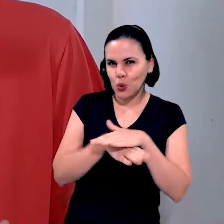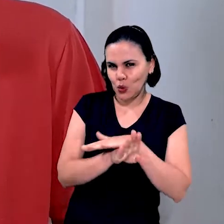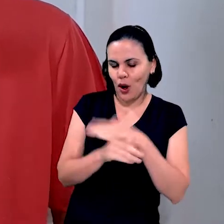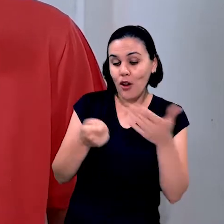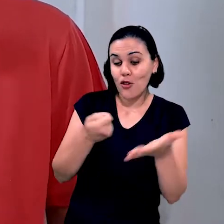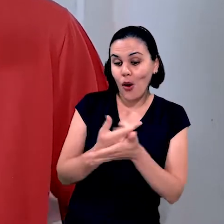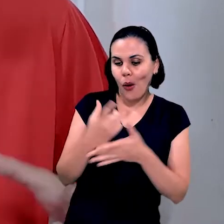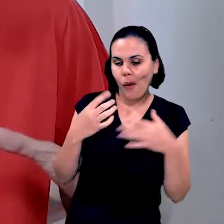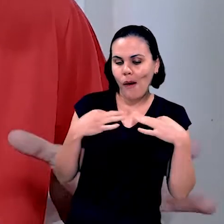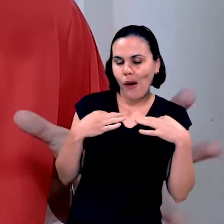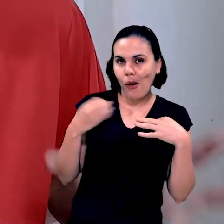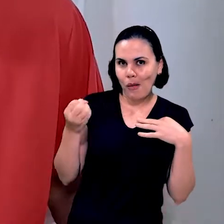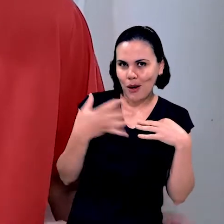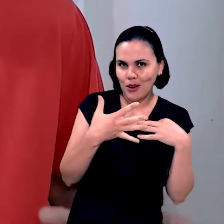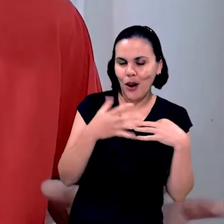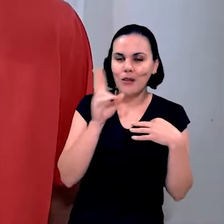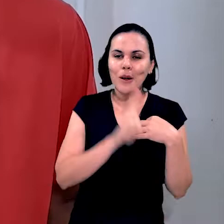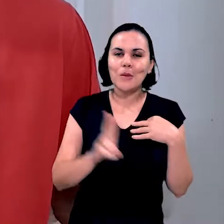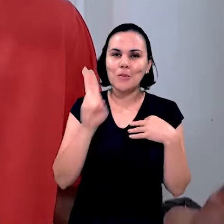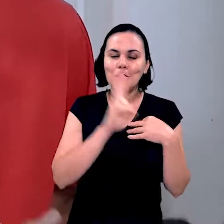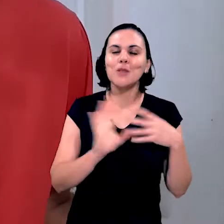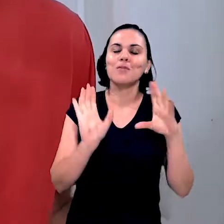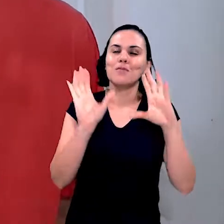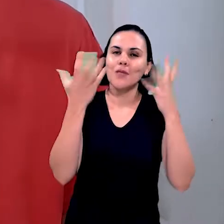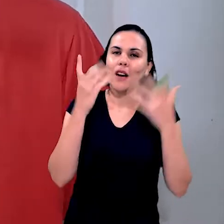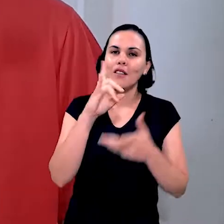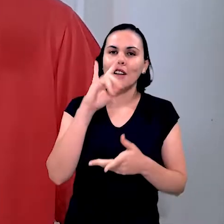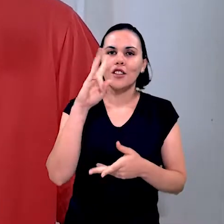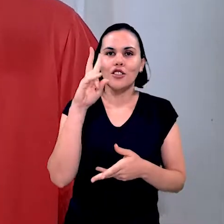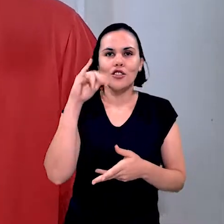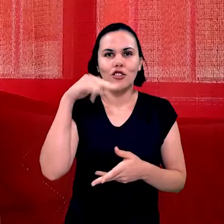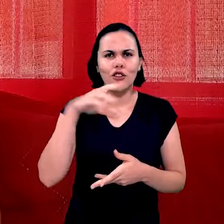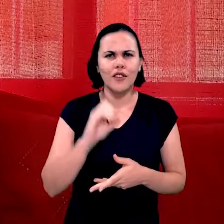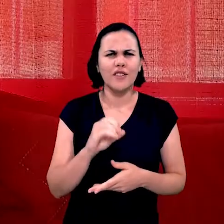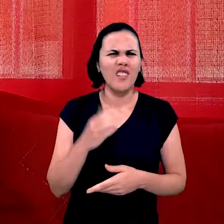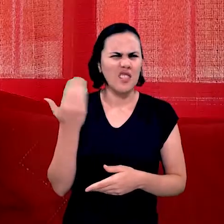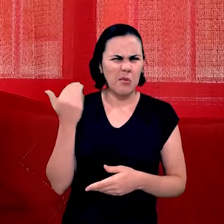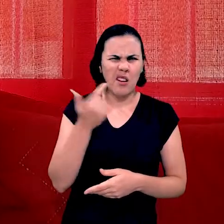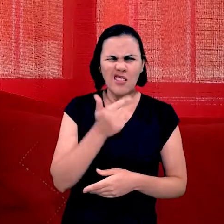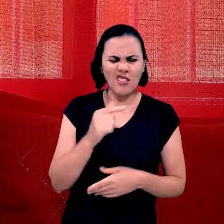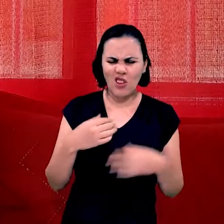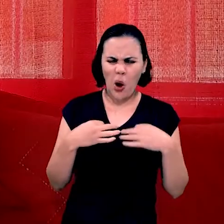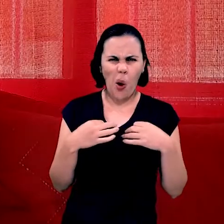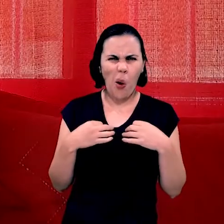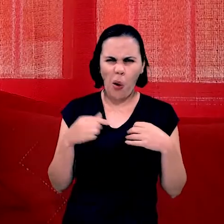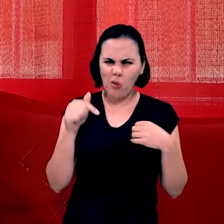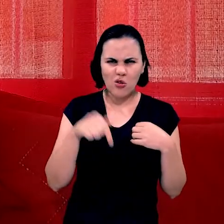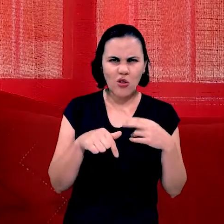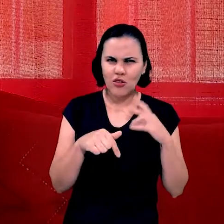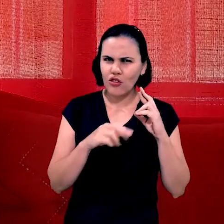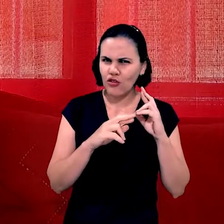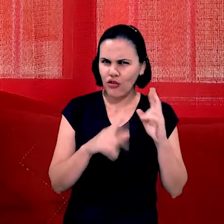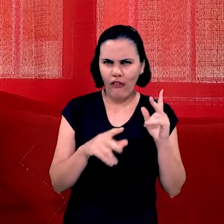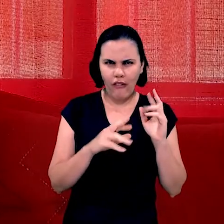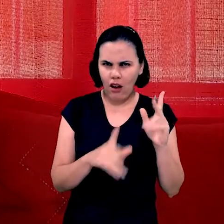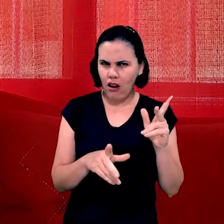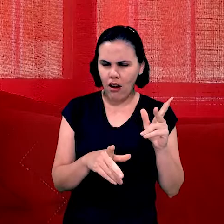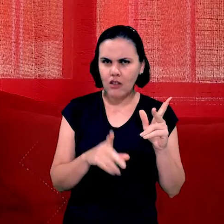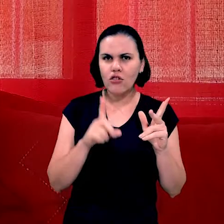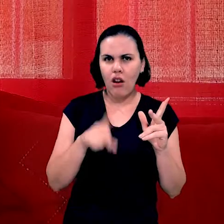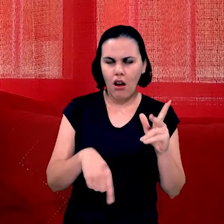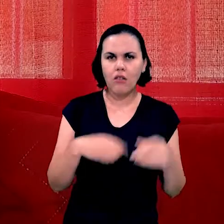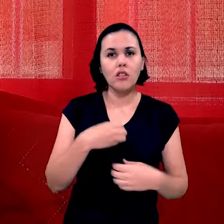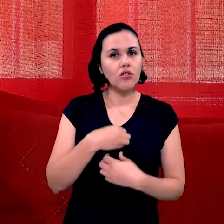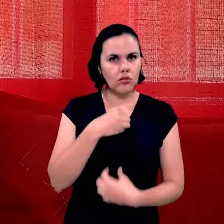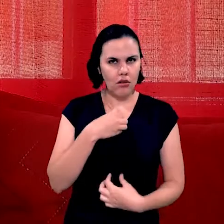comprar roupa nova justamente para usar na festa do Divino. Antigamente não tinha essas roupas que eles punham, que eles fazem